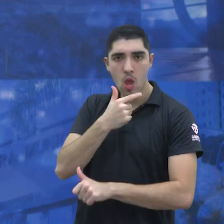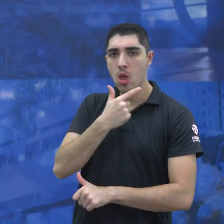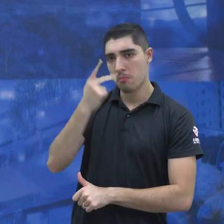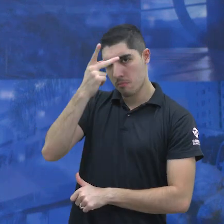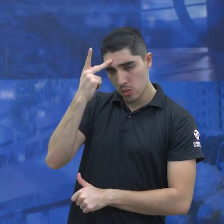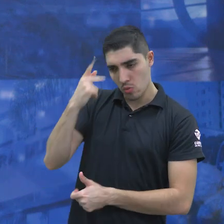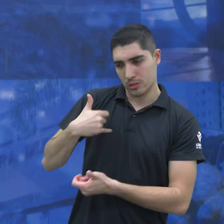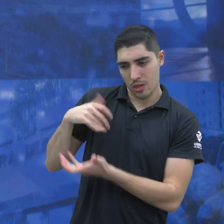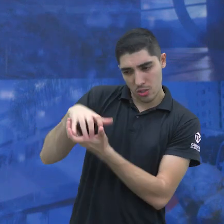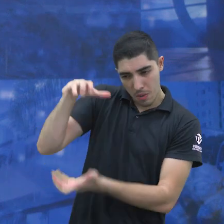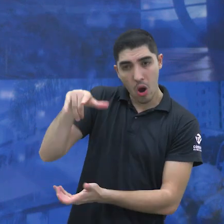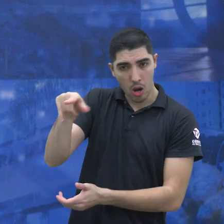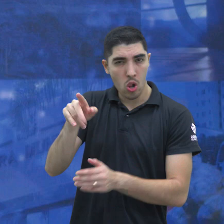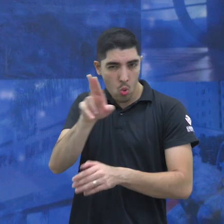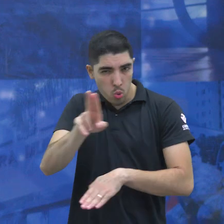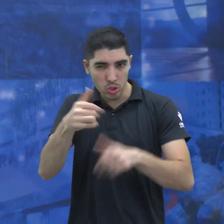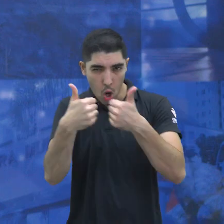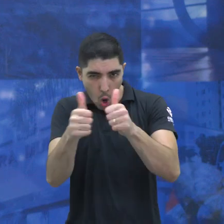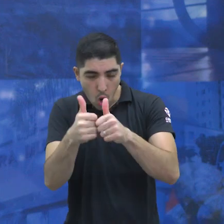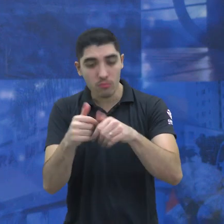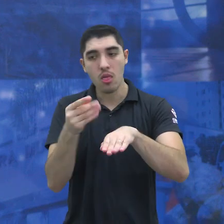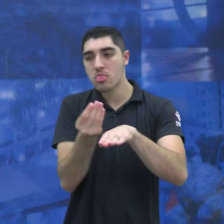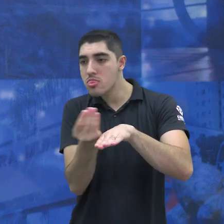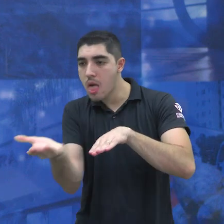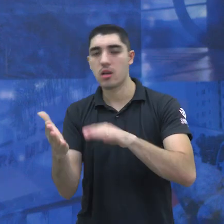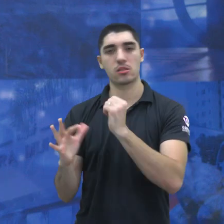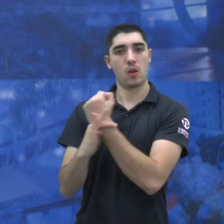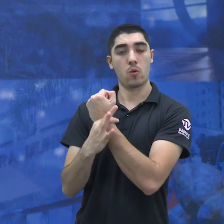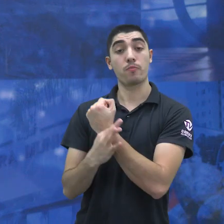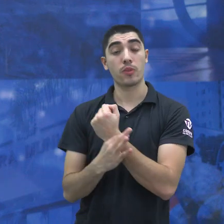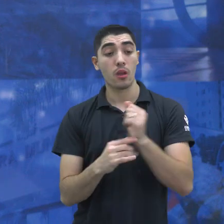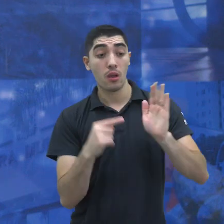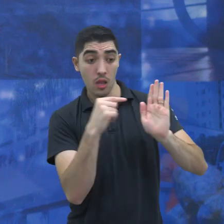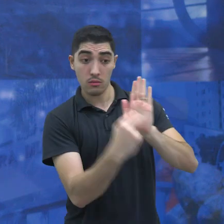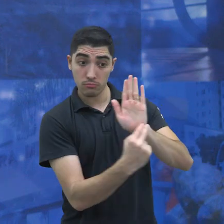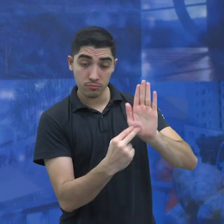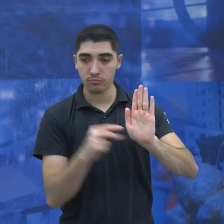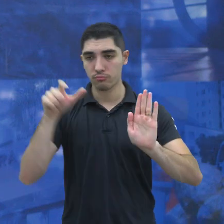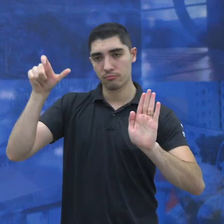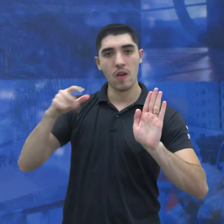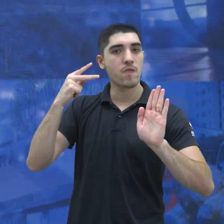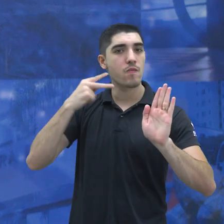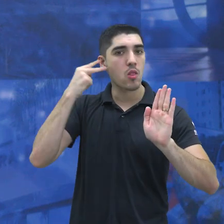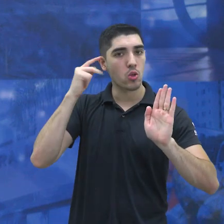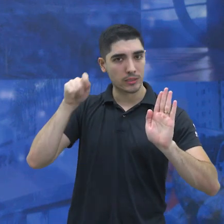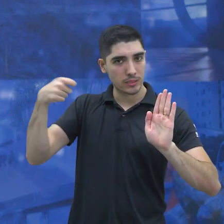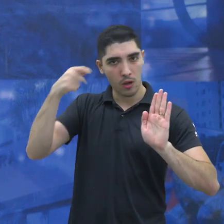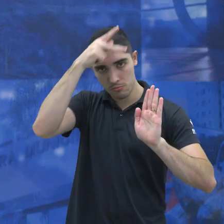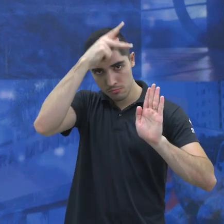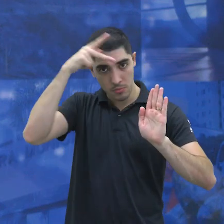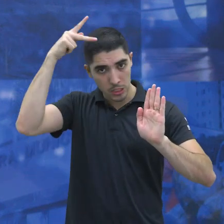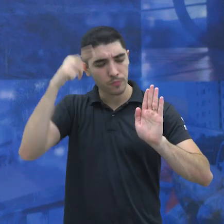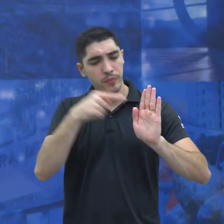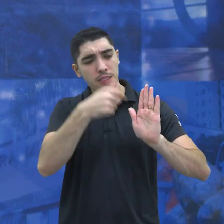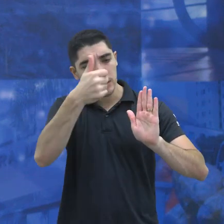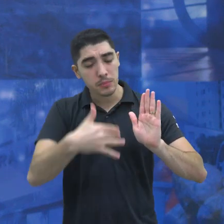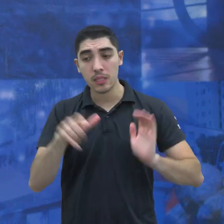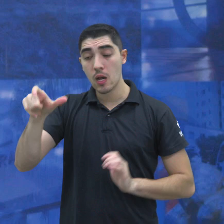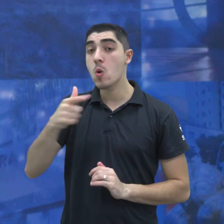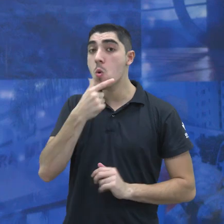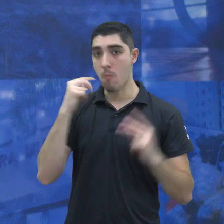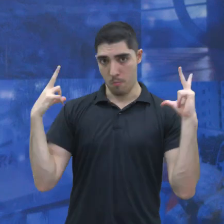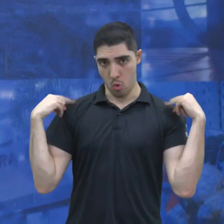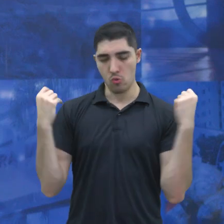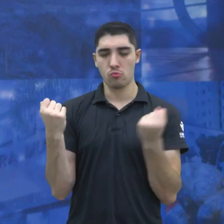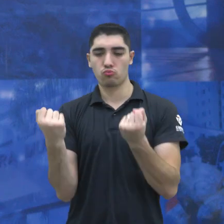a mulheres e idosos que usam o transporte coletivo. A matéria é de autoria do vereador Fernando Petiti e pretende